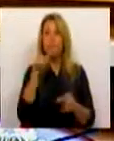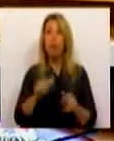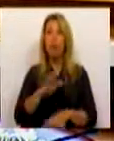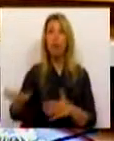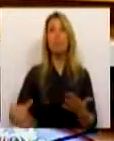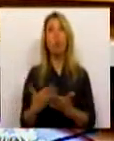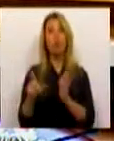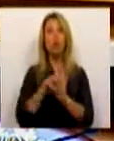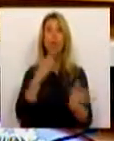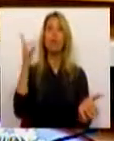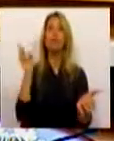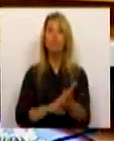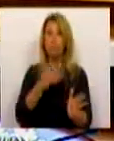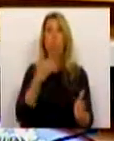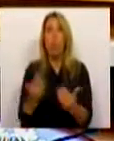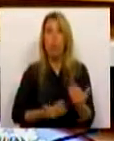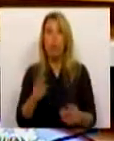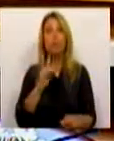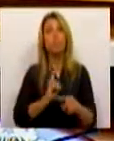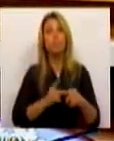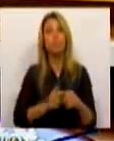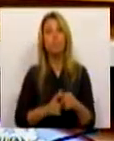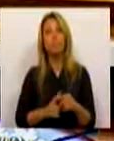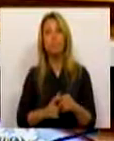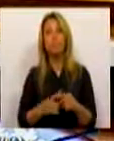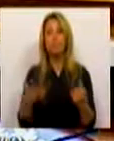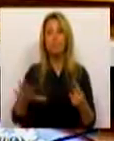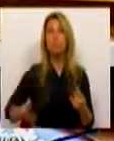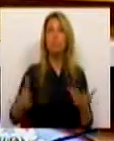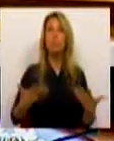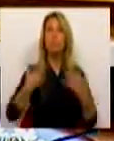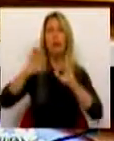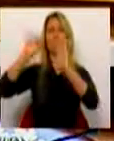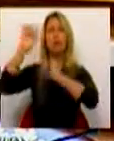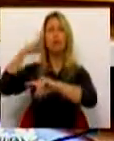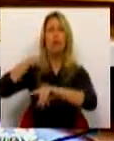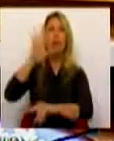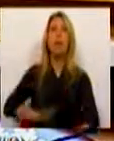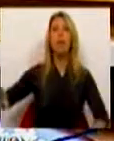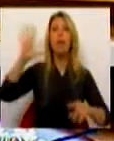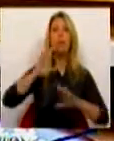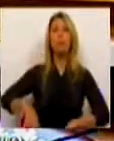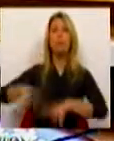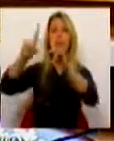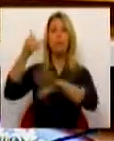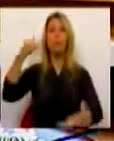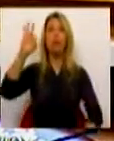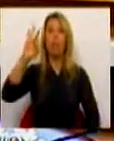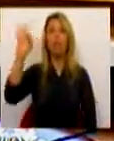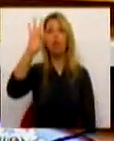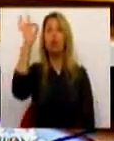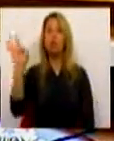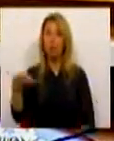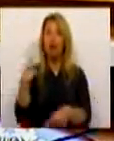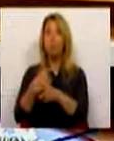lei verdadeiramente útil, no momento particular em que as exportações nacionais crescem 24% e mantêm uma